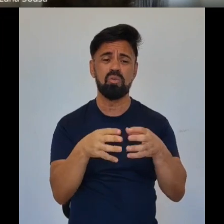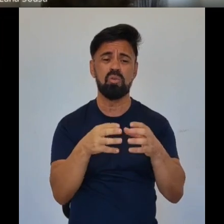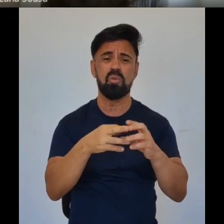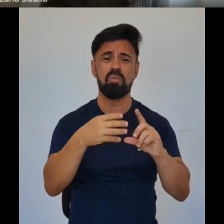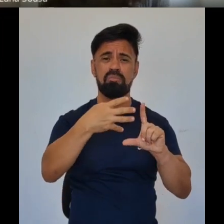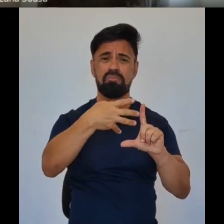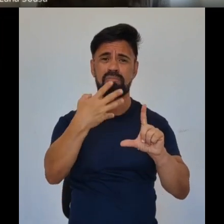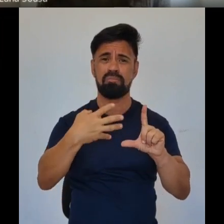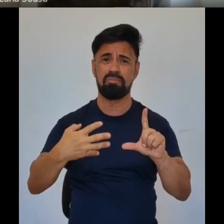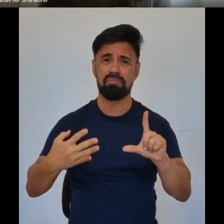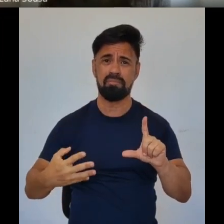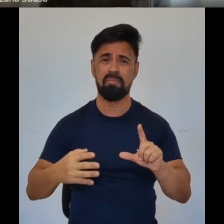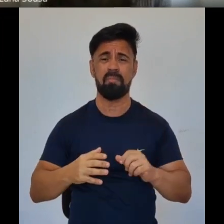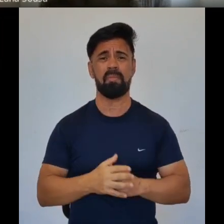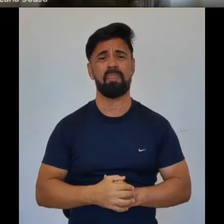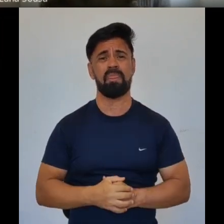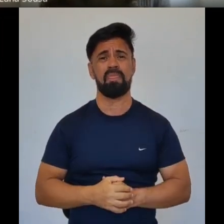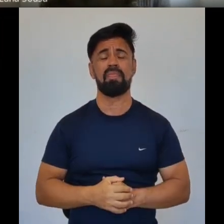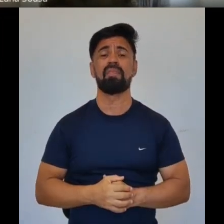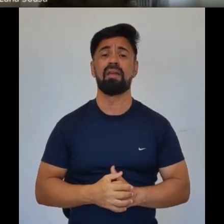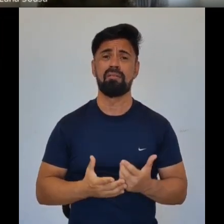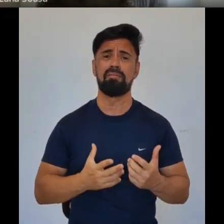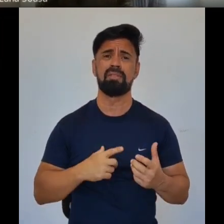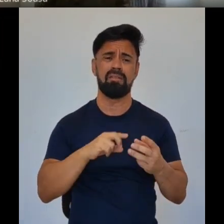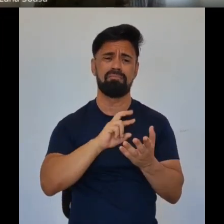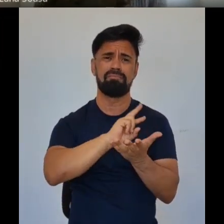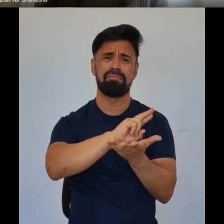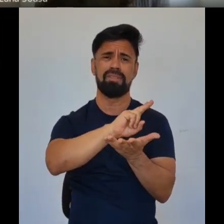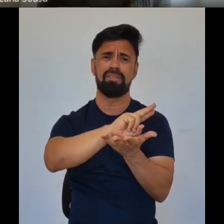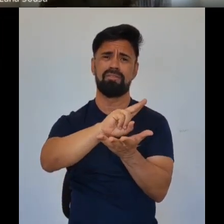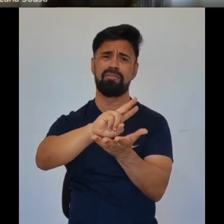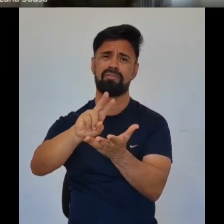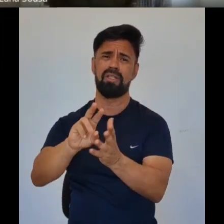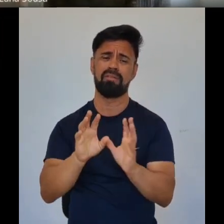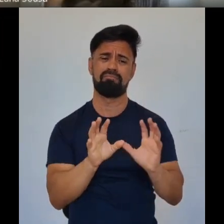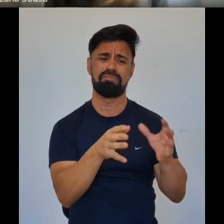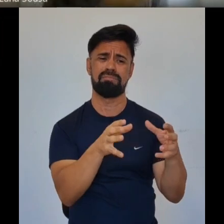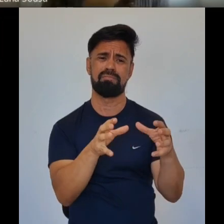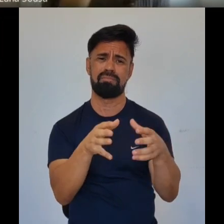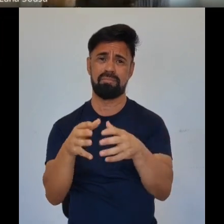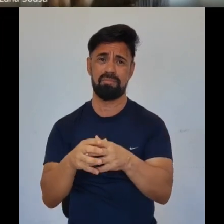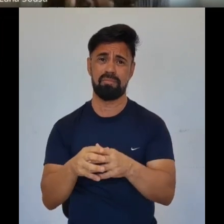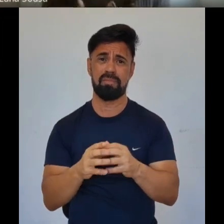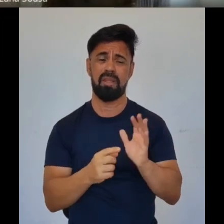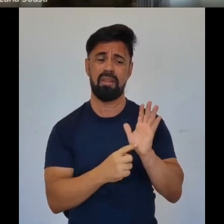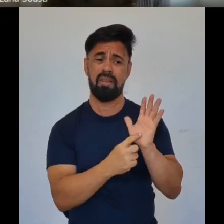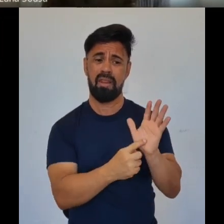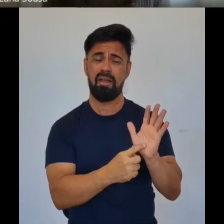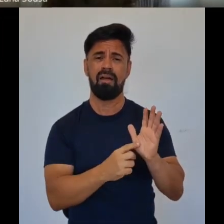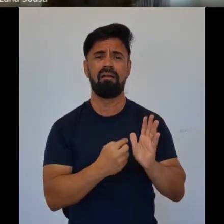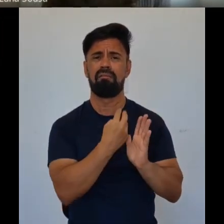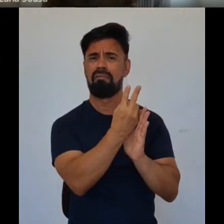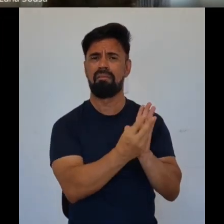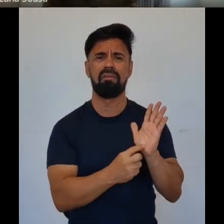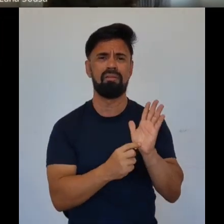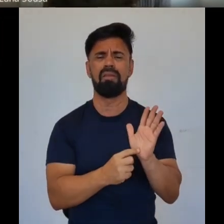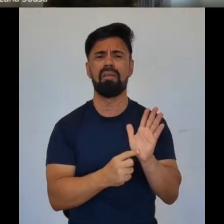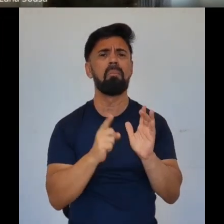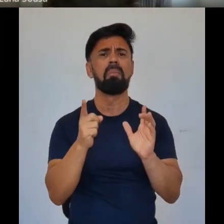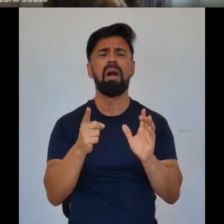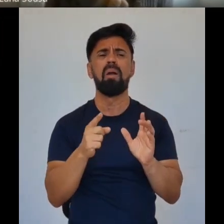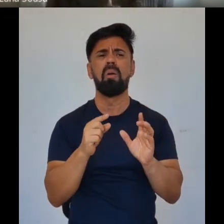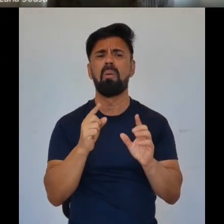a população do grupo LGBTQIA+, né? Então temos esses diferentes cenários na